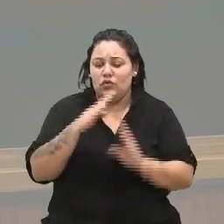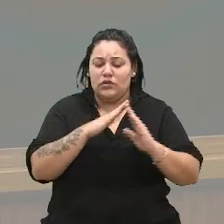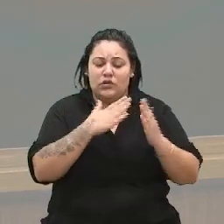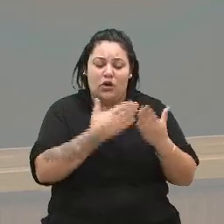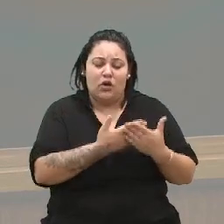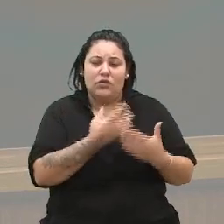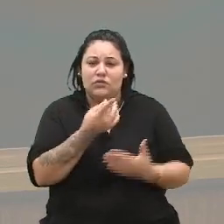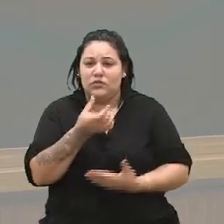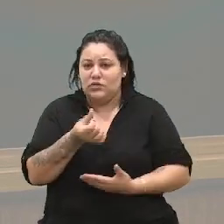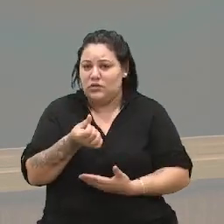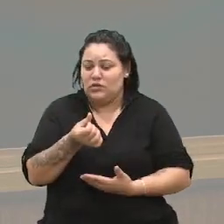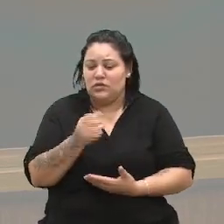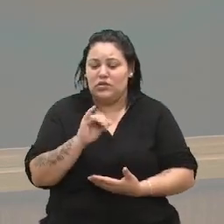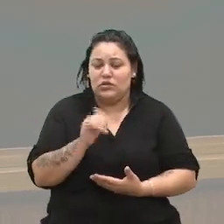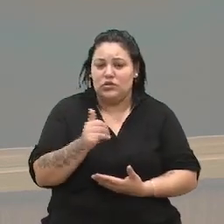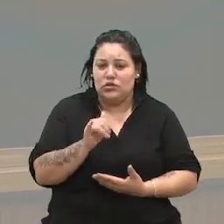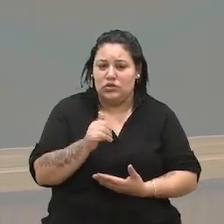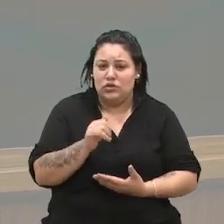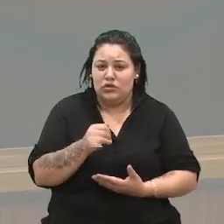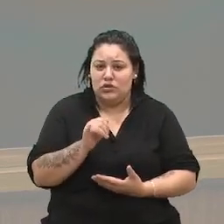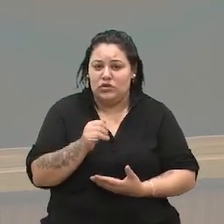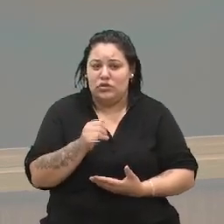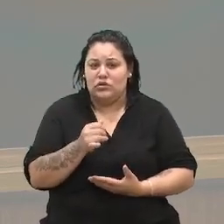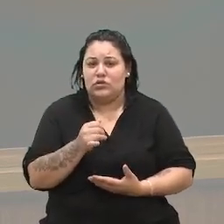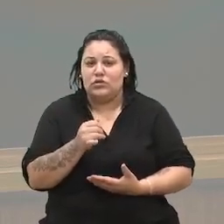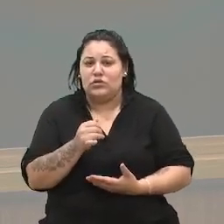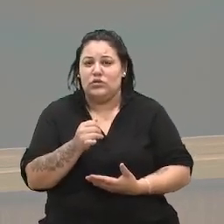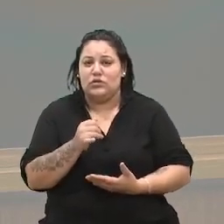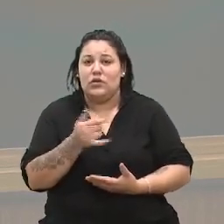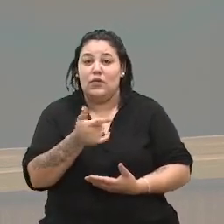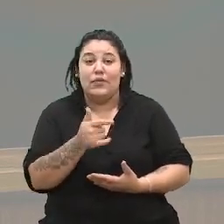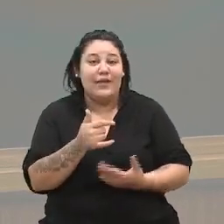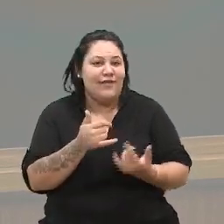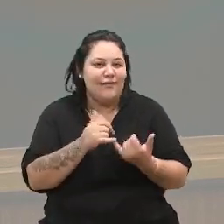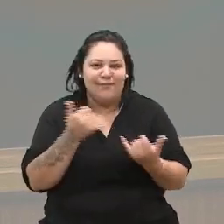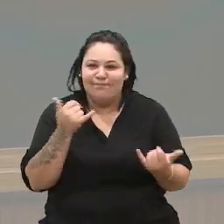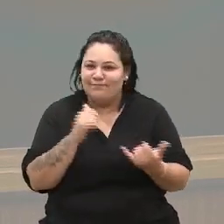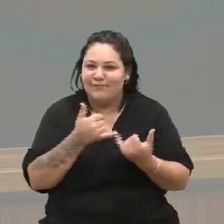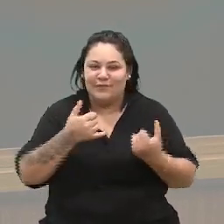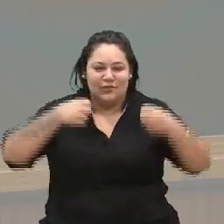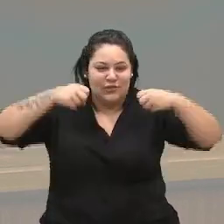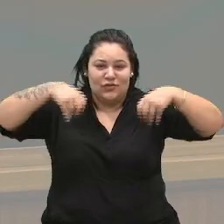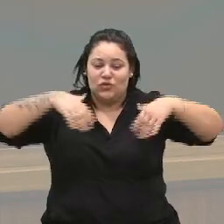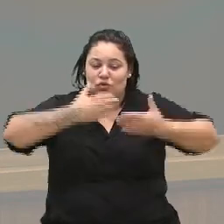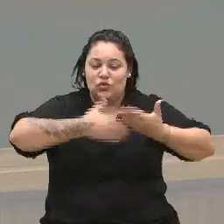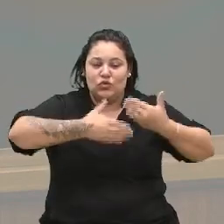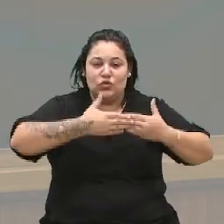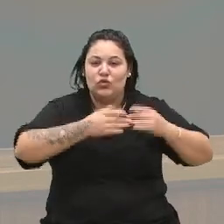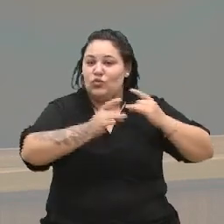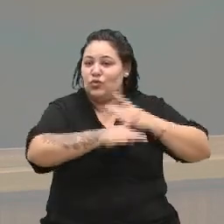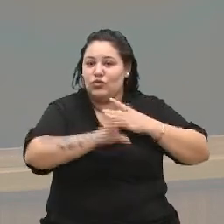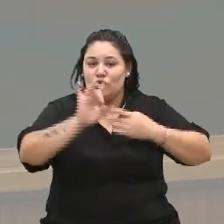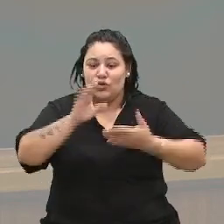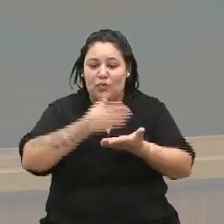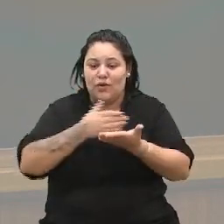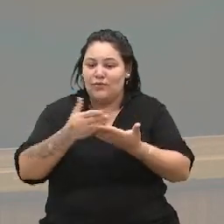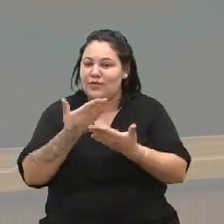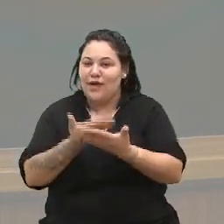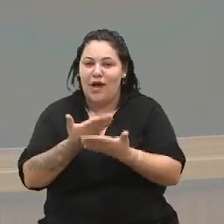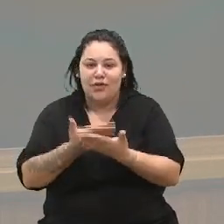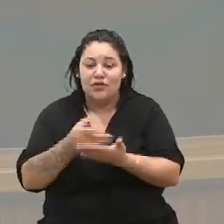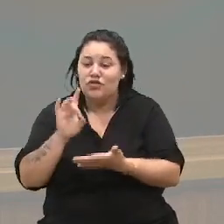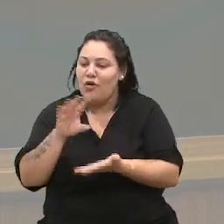janeiro sem energia elétrica, com tudo pronto, apenas para a RGE